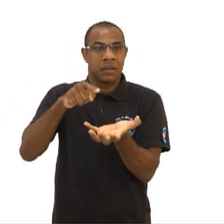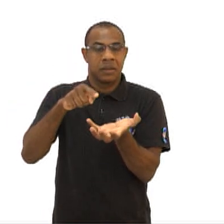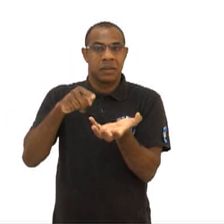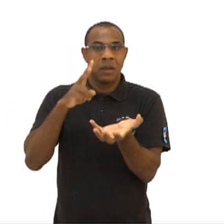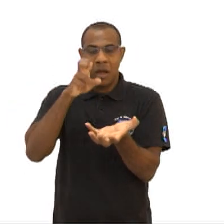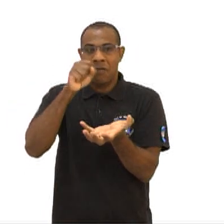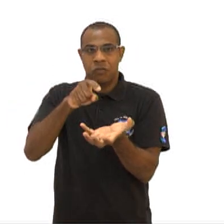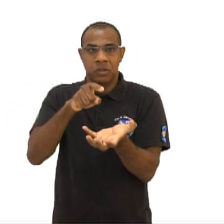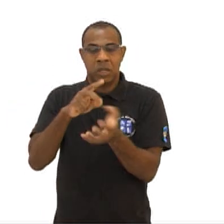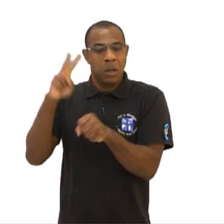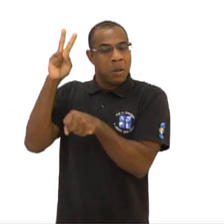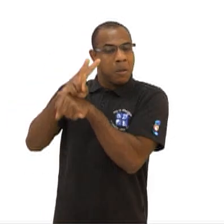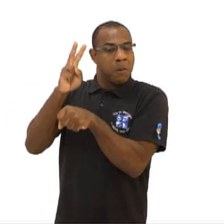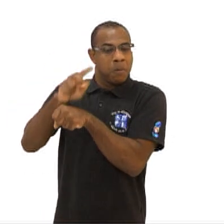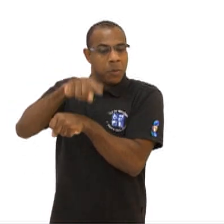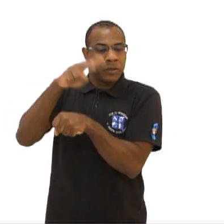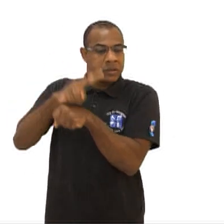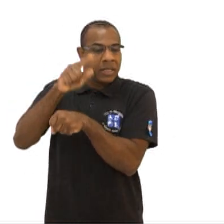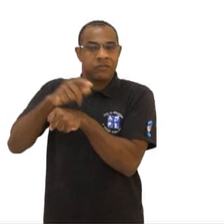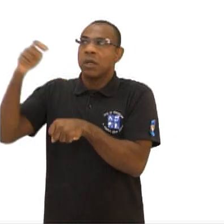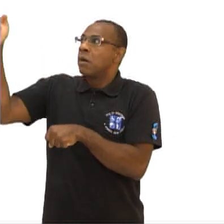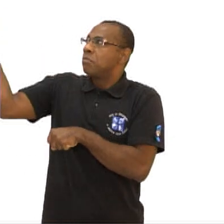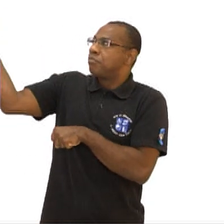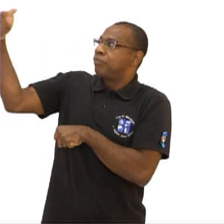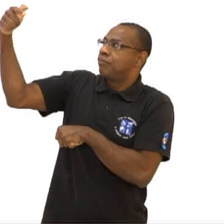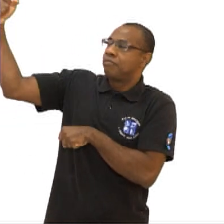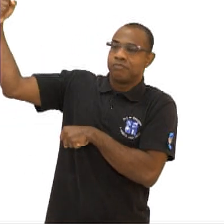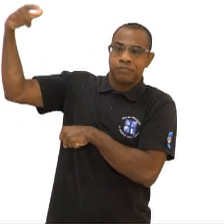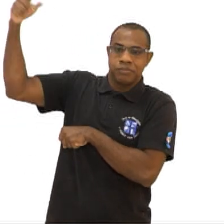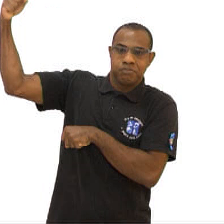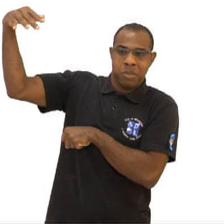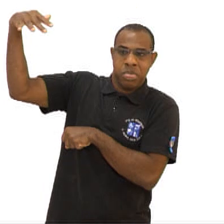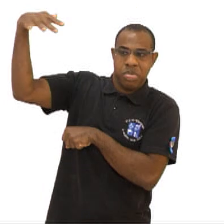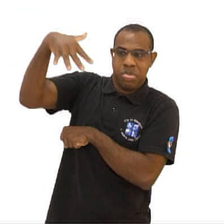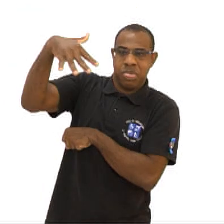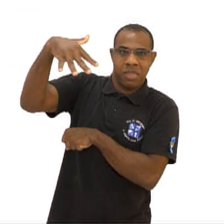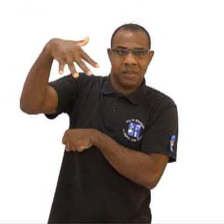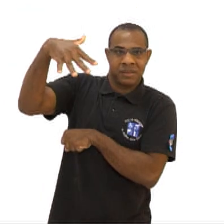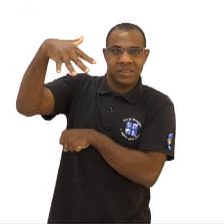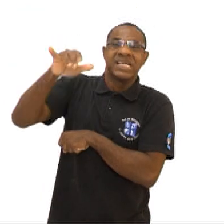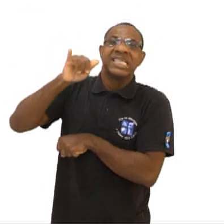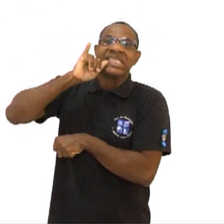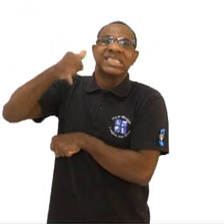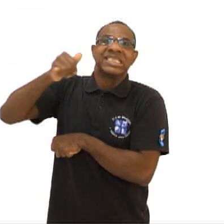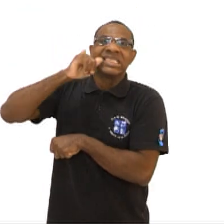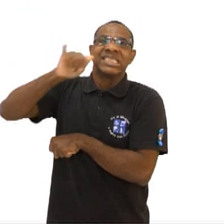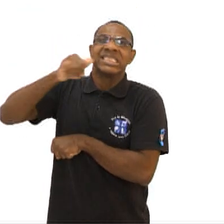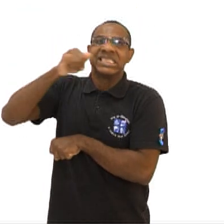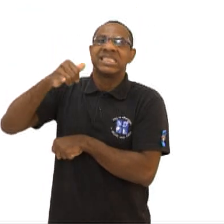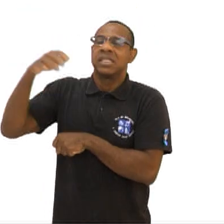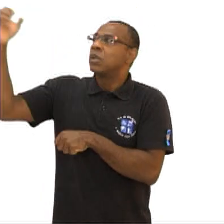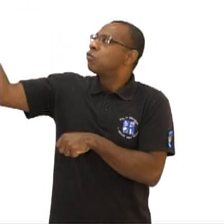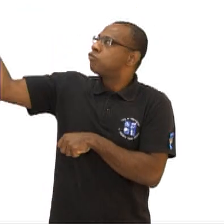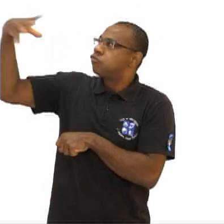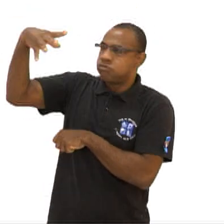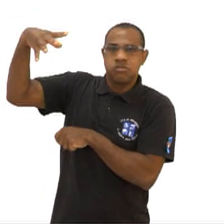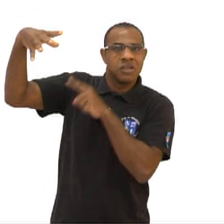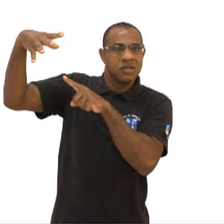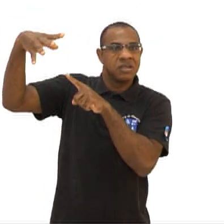superfície da Terra de ser atingida de radiação solar de partículas altamente energéticas sendo emitidas pelo Sol.